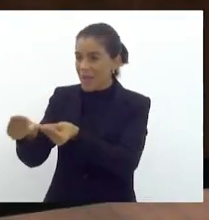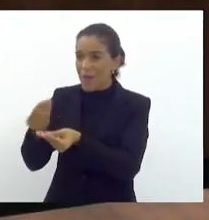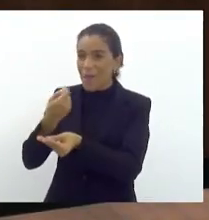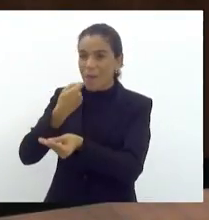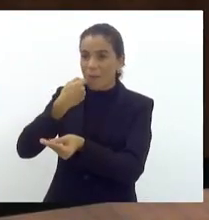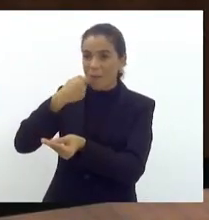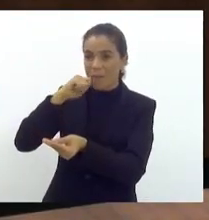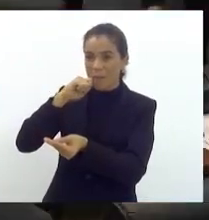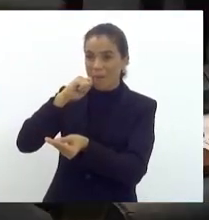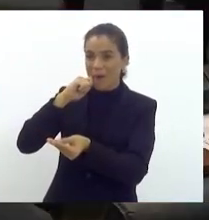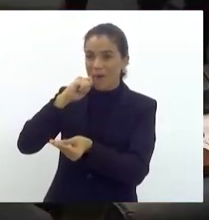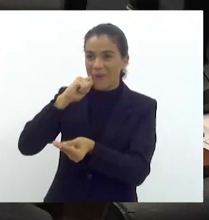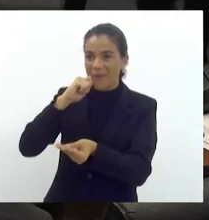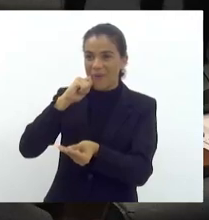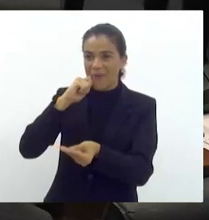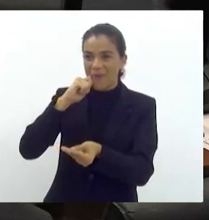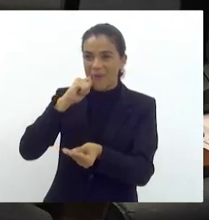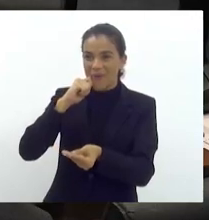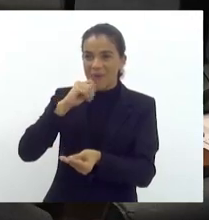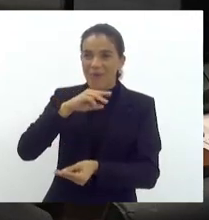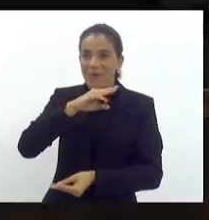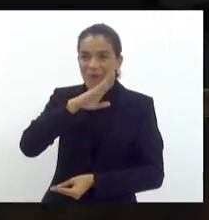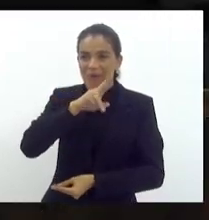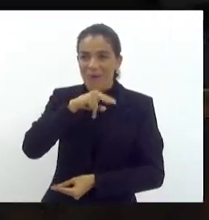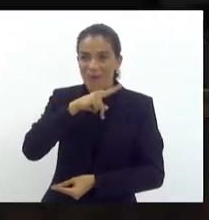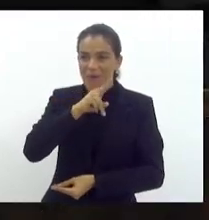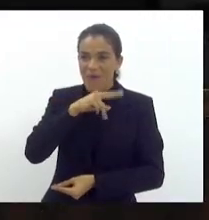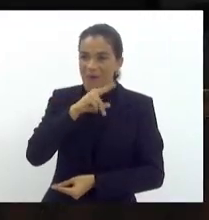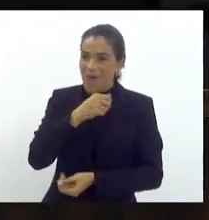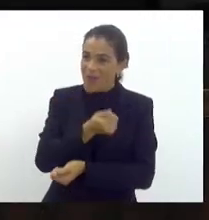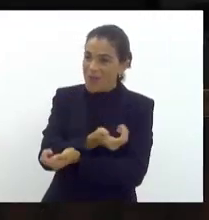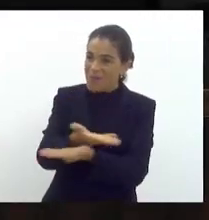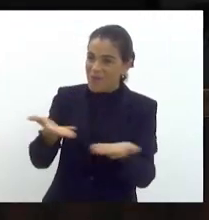mortadela mesmo né então isso fica caracterizado